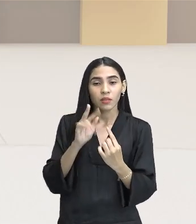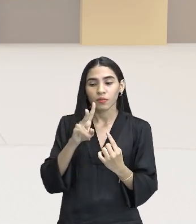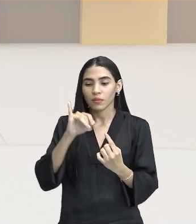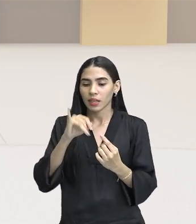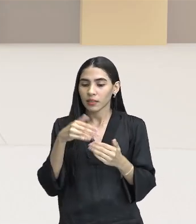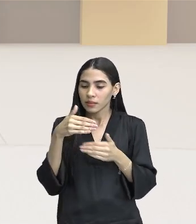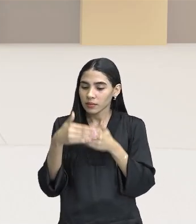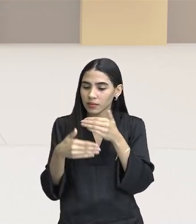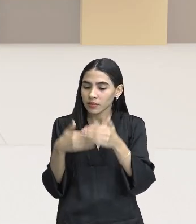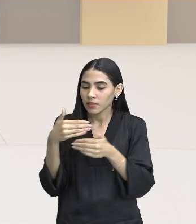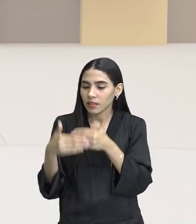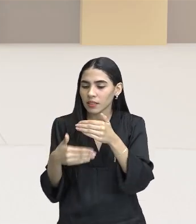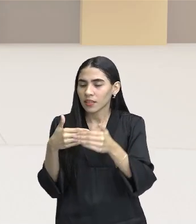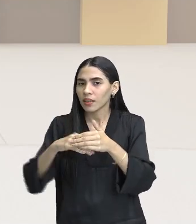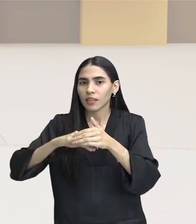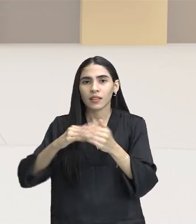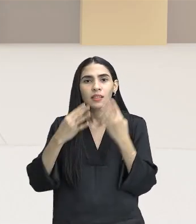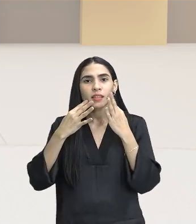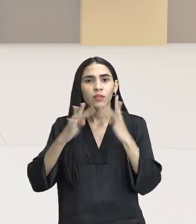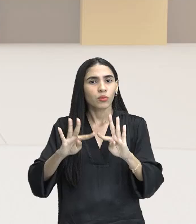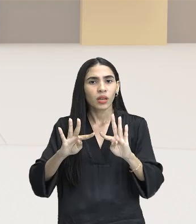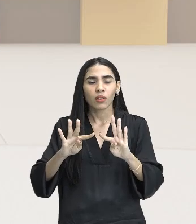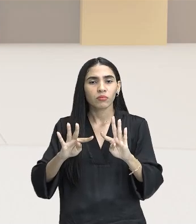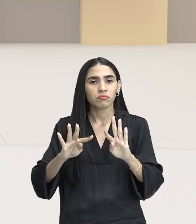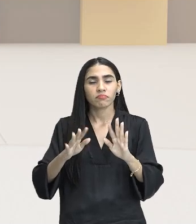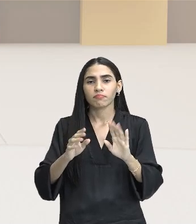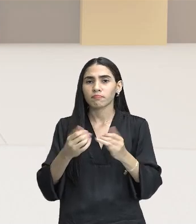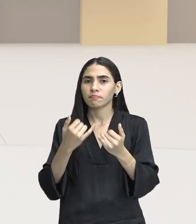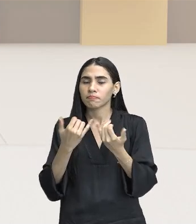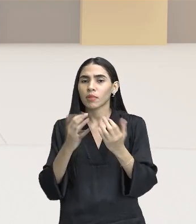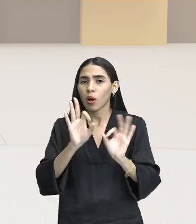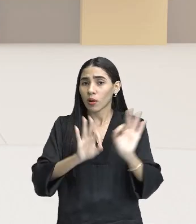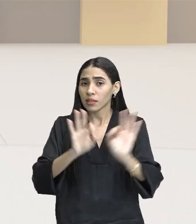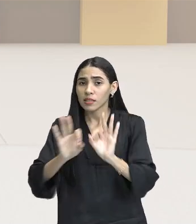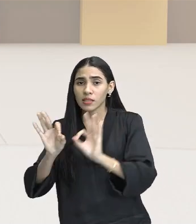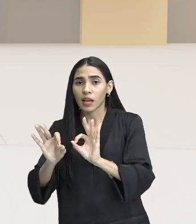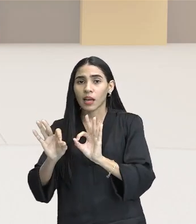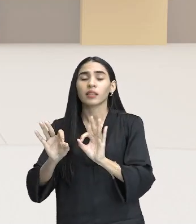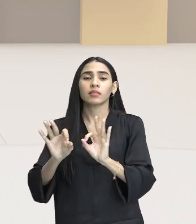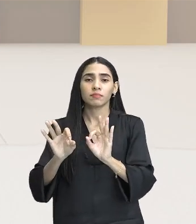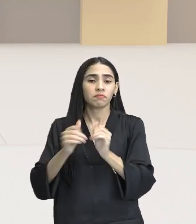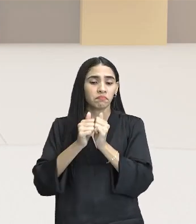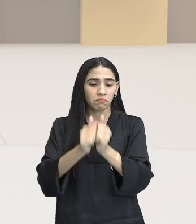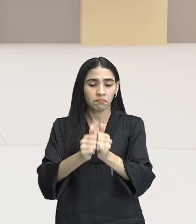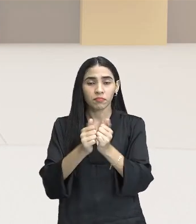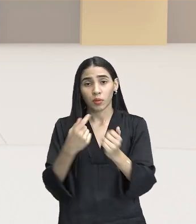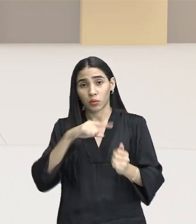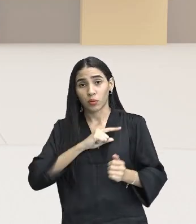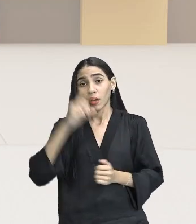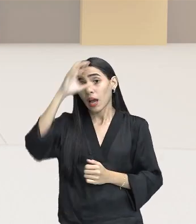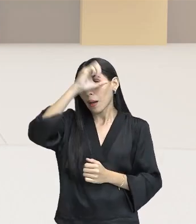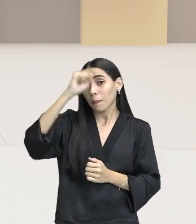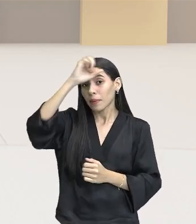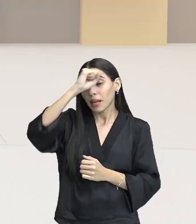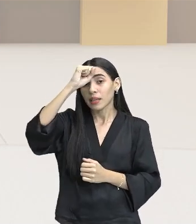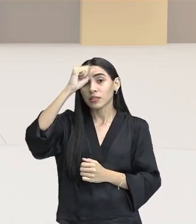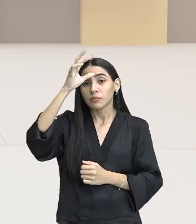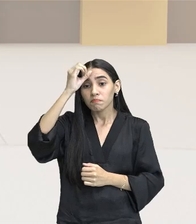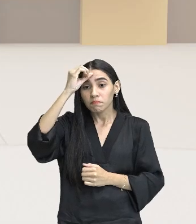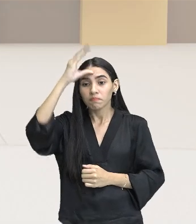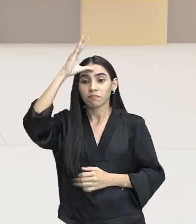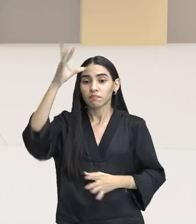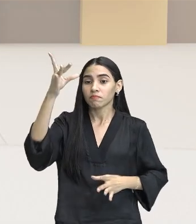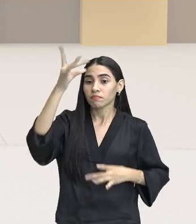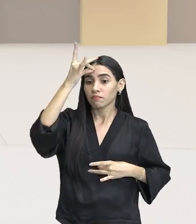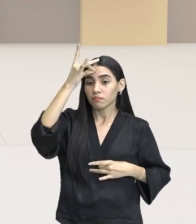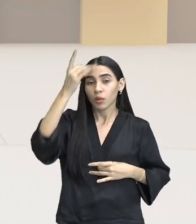acontecendo ali de uma maneira bem organizada, uma acompanhando a outra. A gente aprende, fica sabendo,